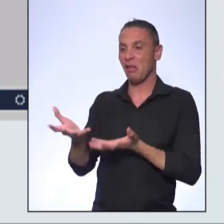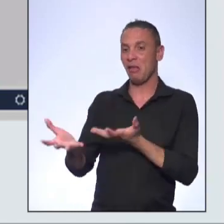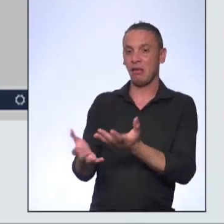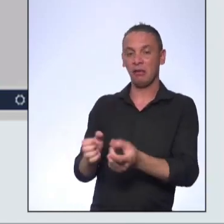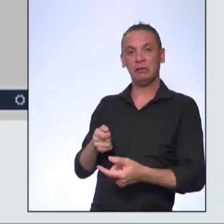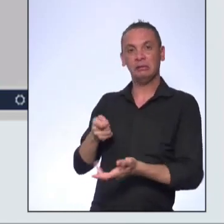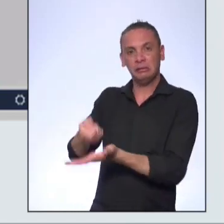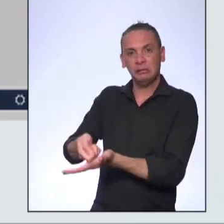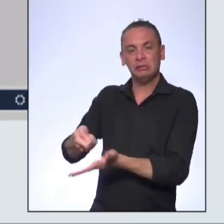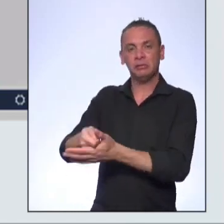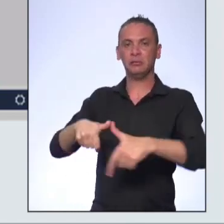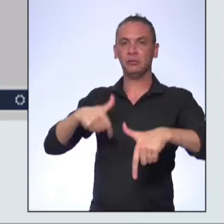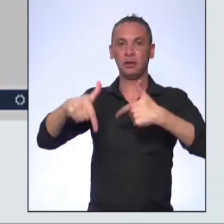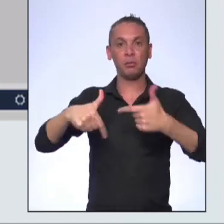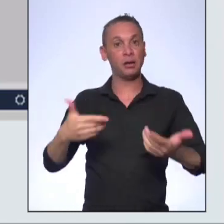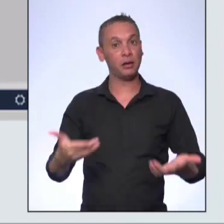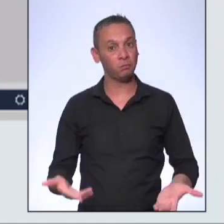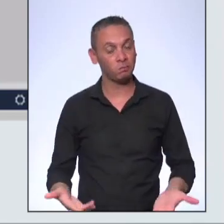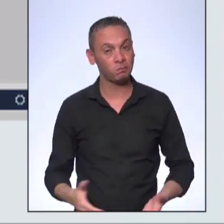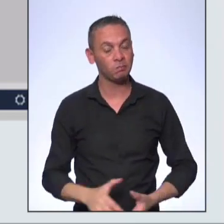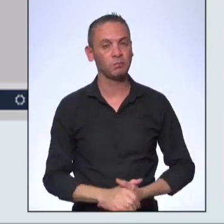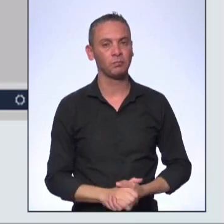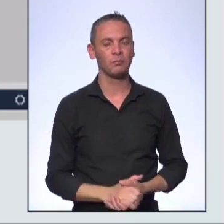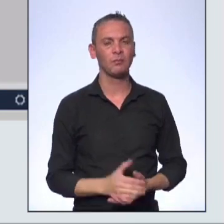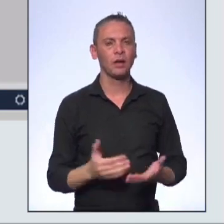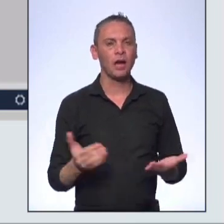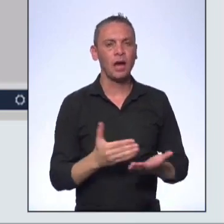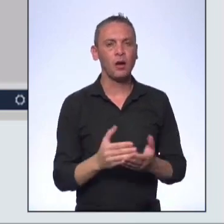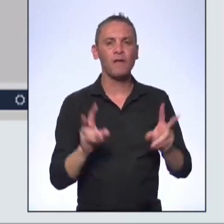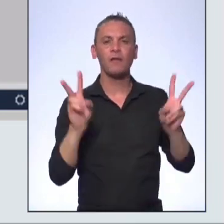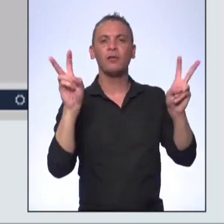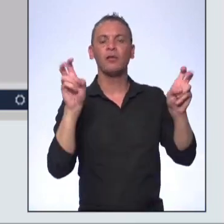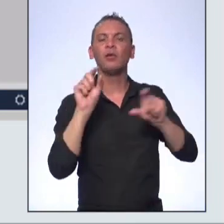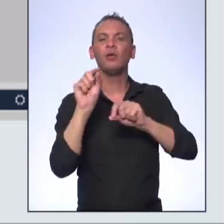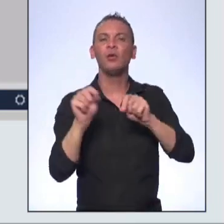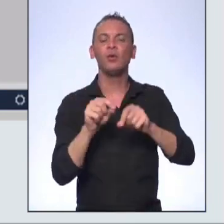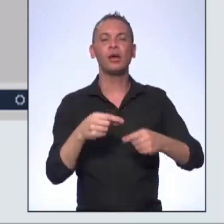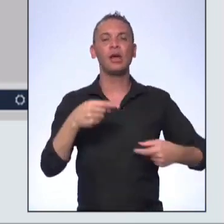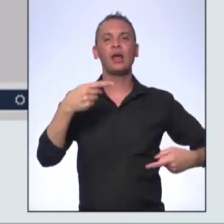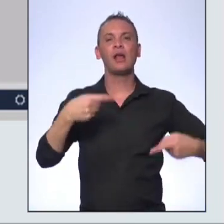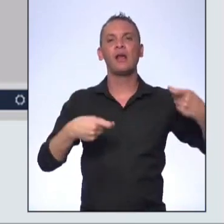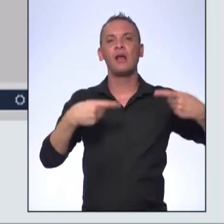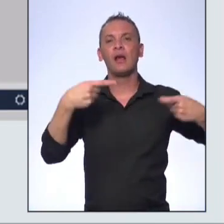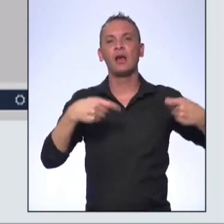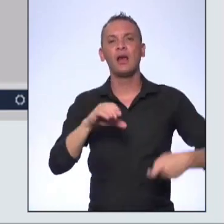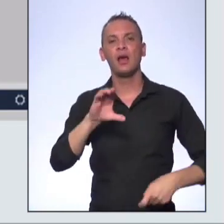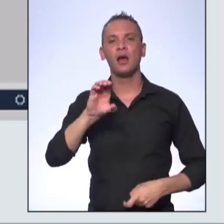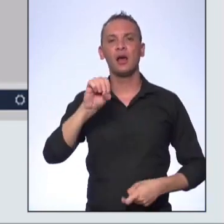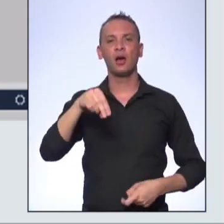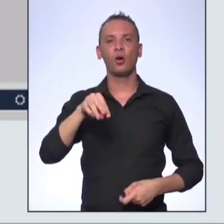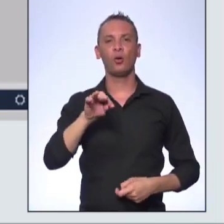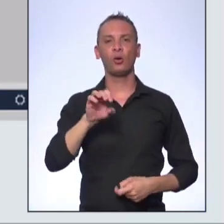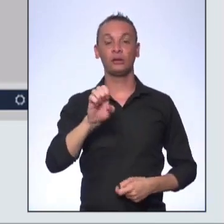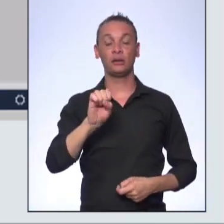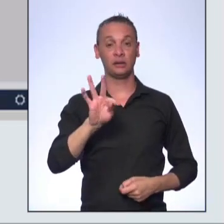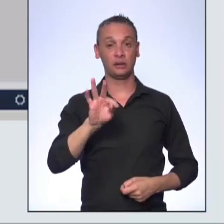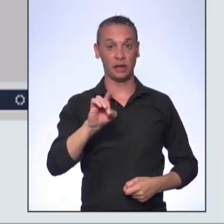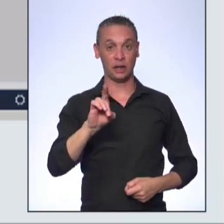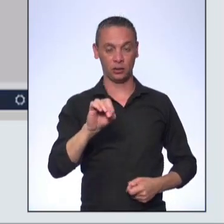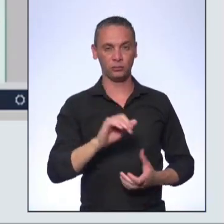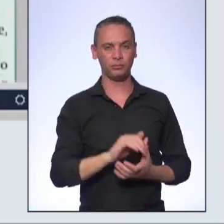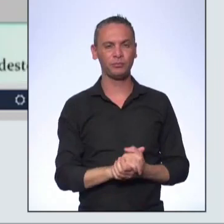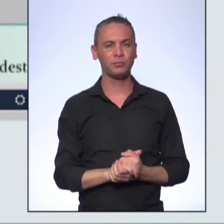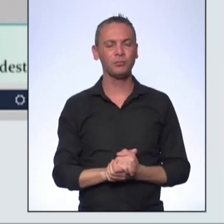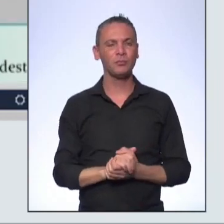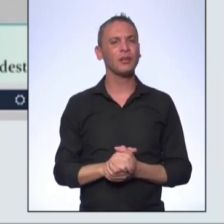sertanejos. A partir de agora, o nosso foco é a Guerra do Contestado. A Guerra do Contestado ocorreu